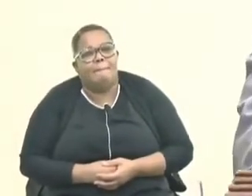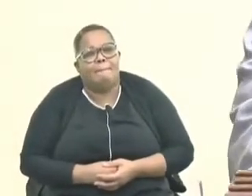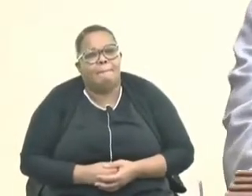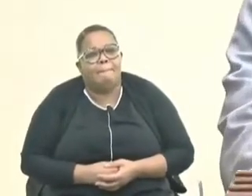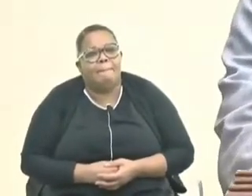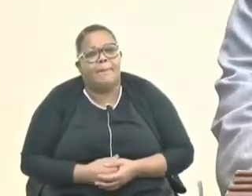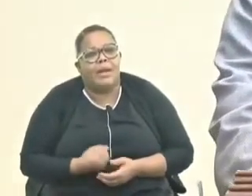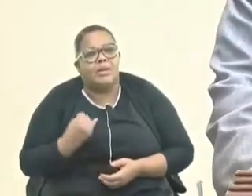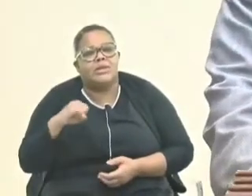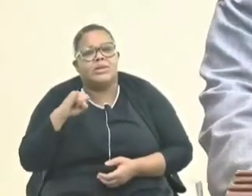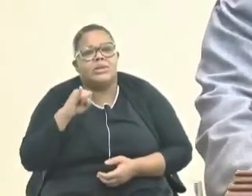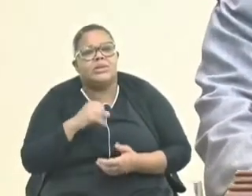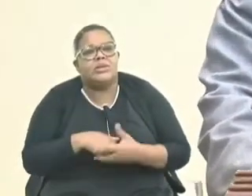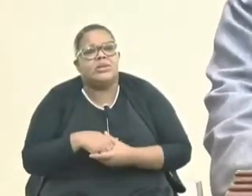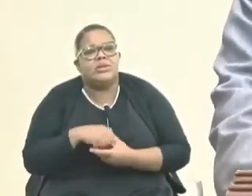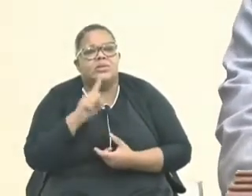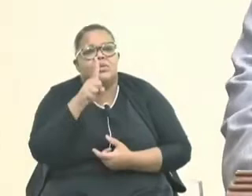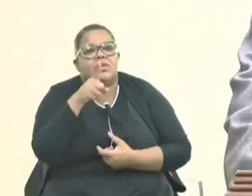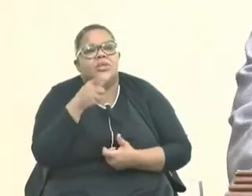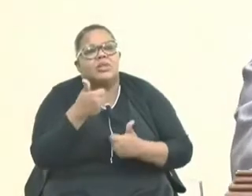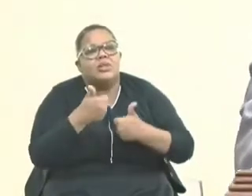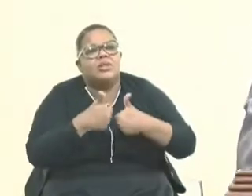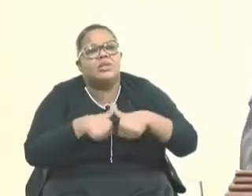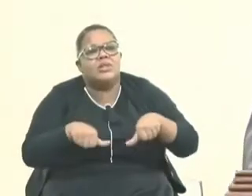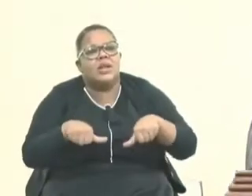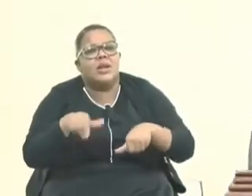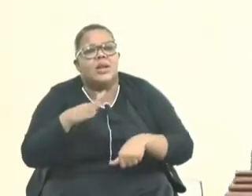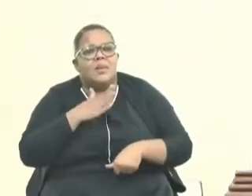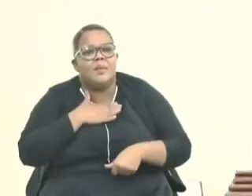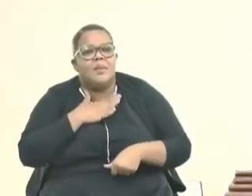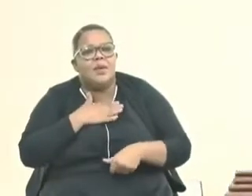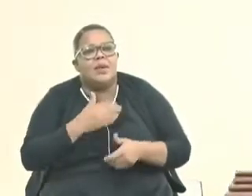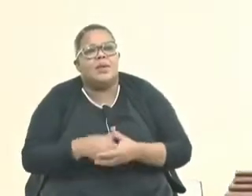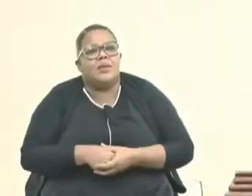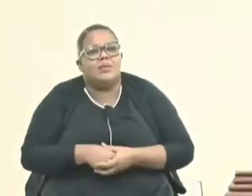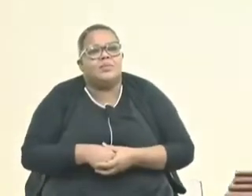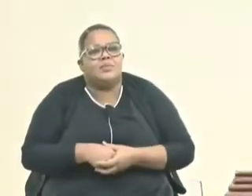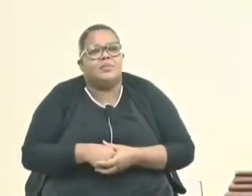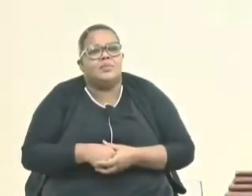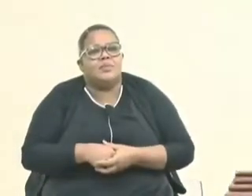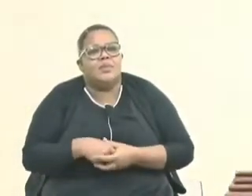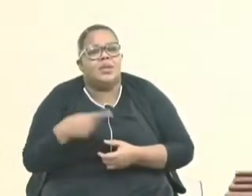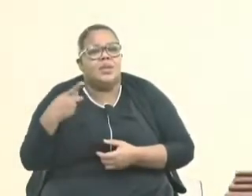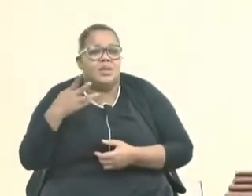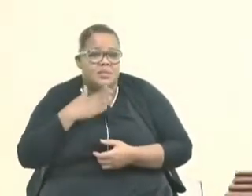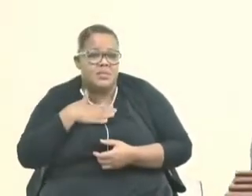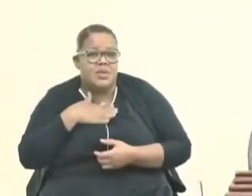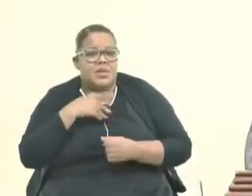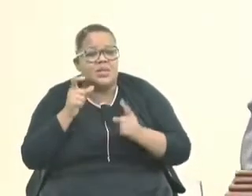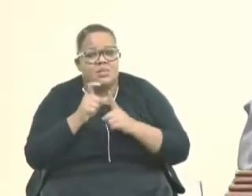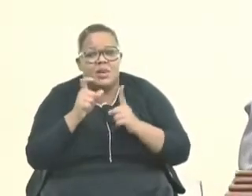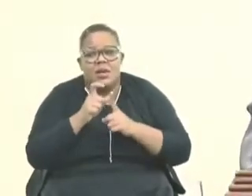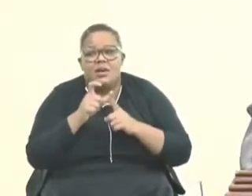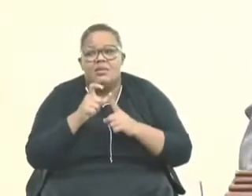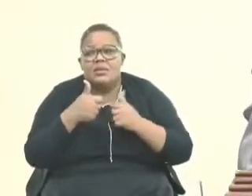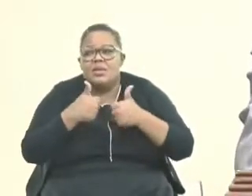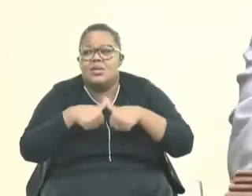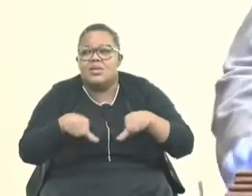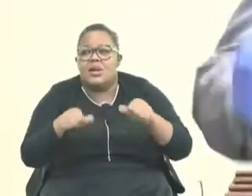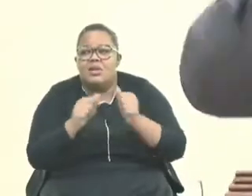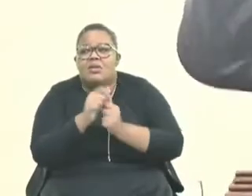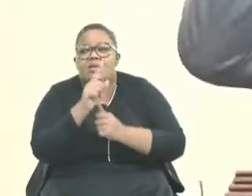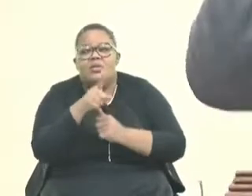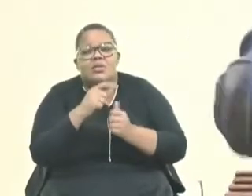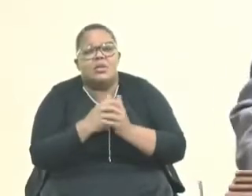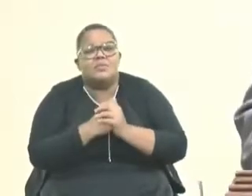8 se vós estiverdes em mim e as minhas palavras estiverem em Vós